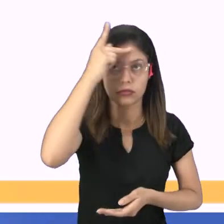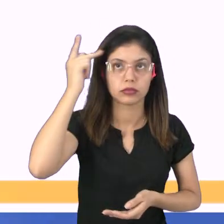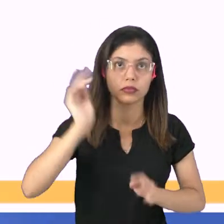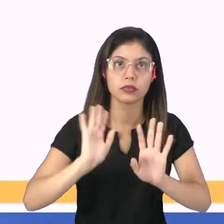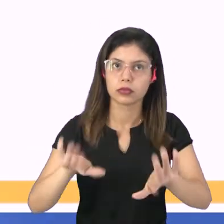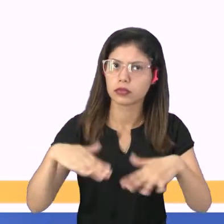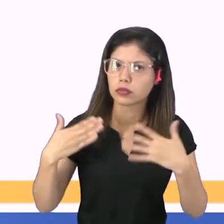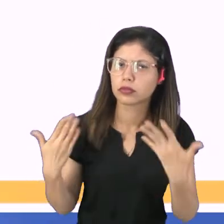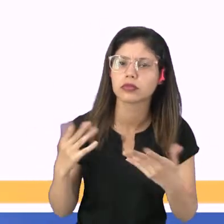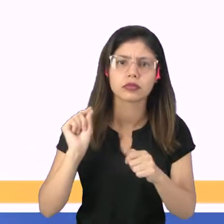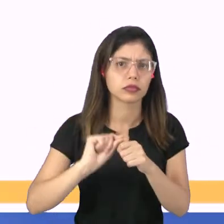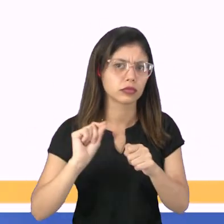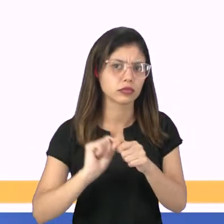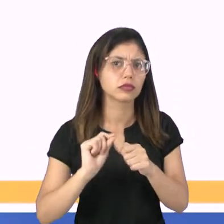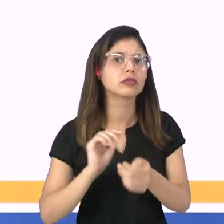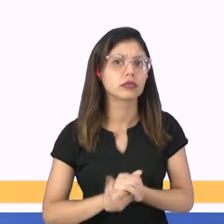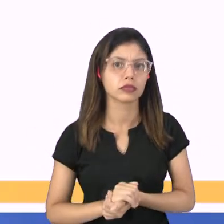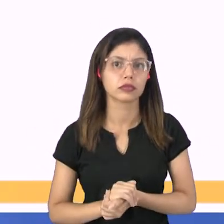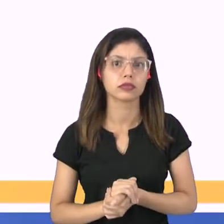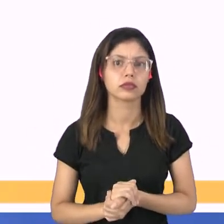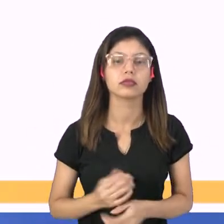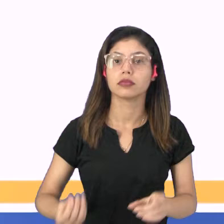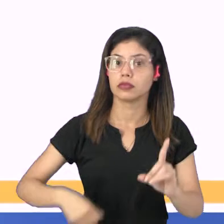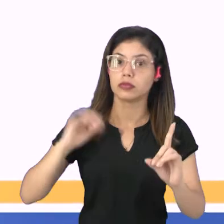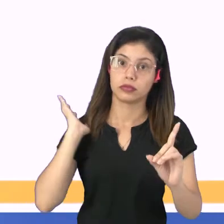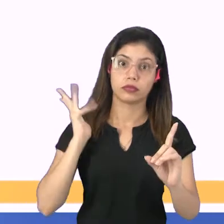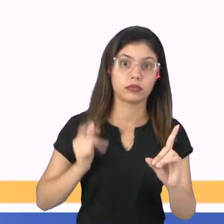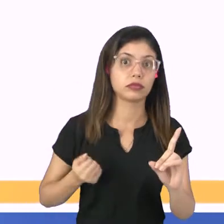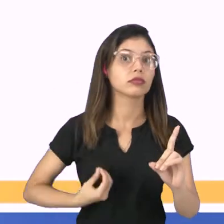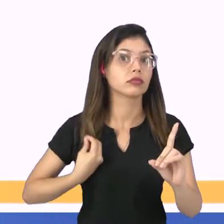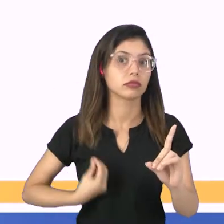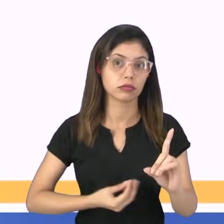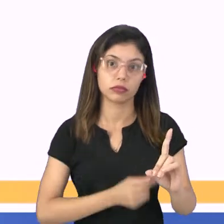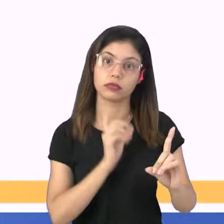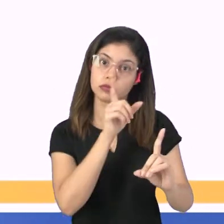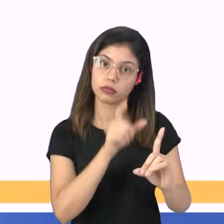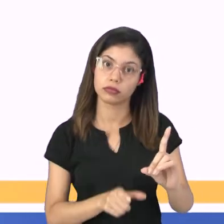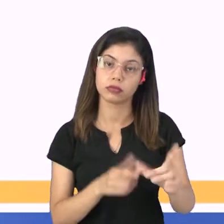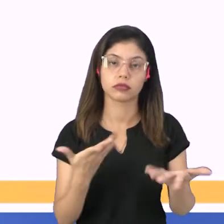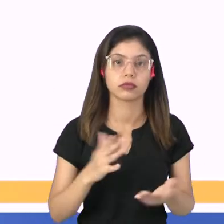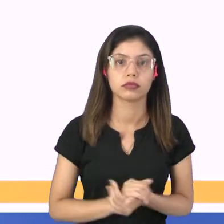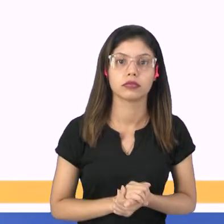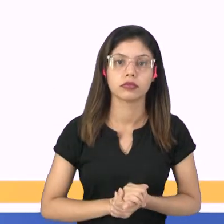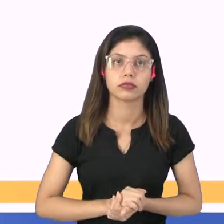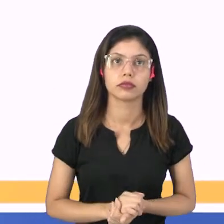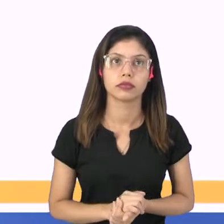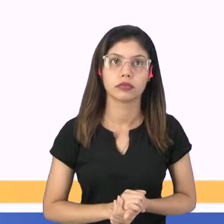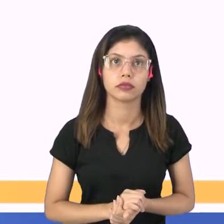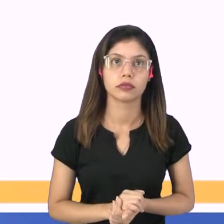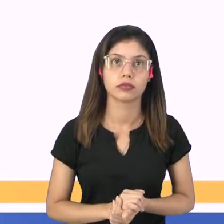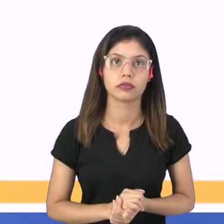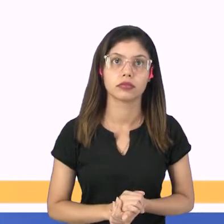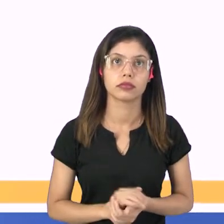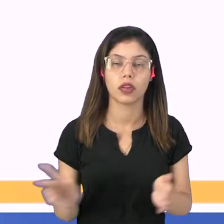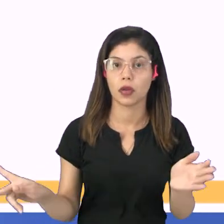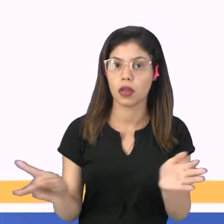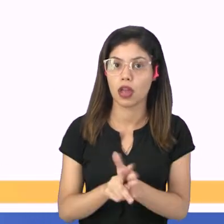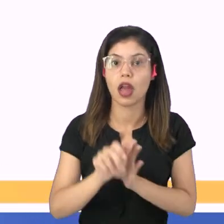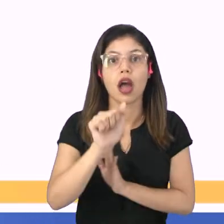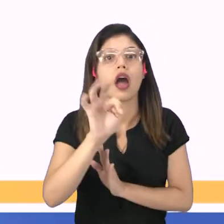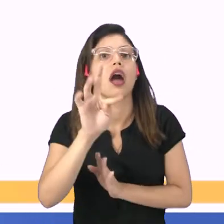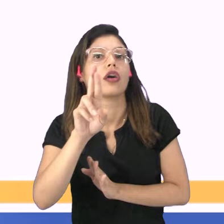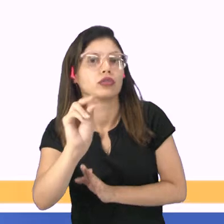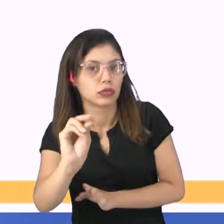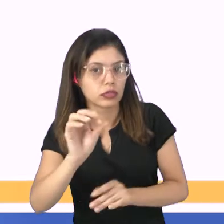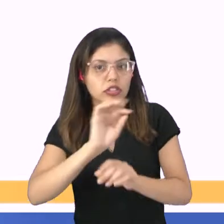devemos pesquisar sobre a vida da pessoa a qual vamos fazer uma biografia. Então, olha só, biografia é diferente